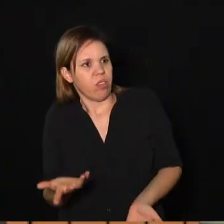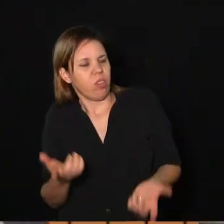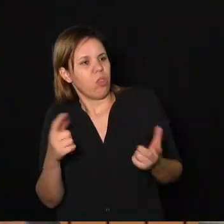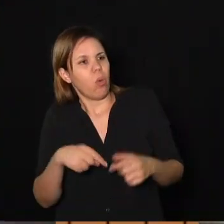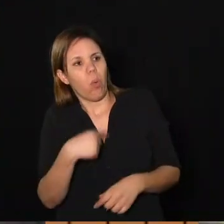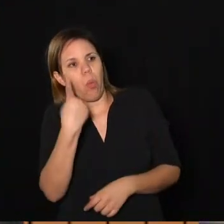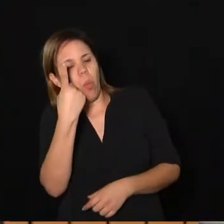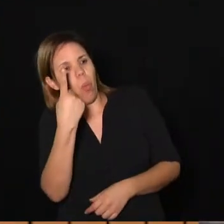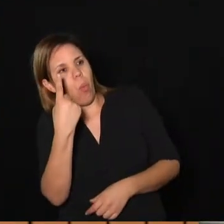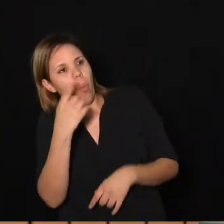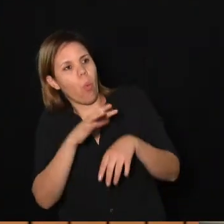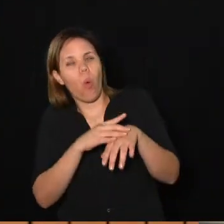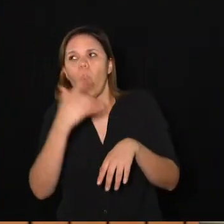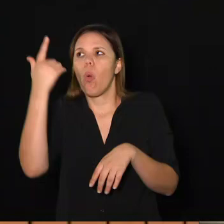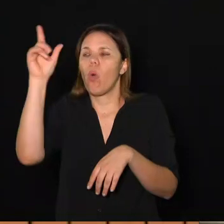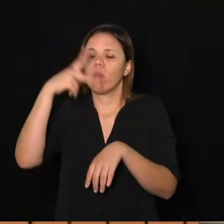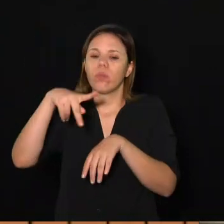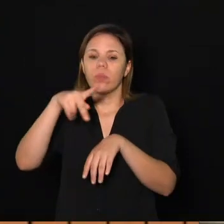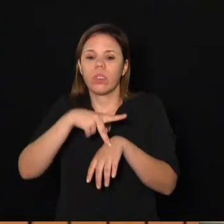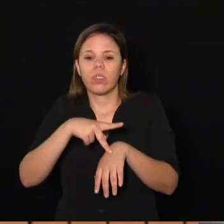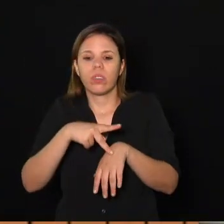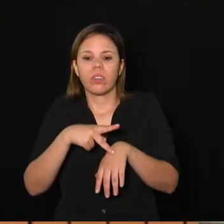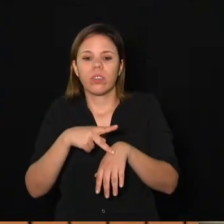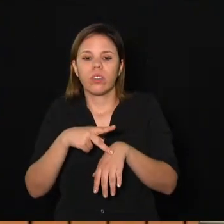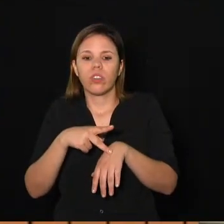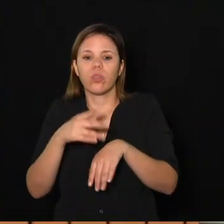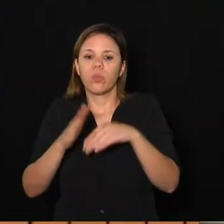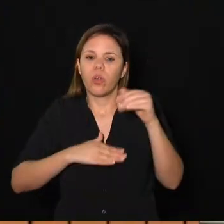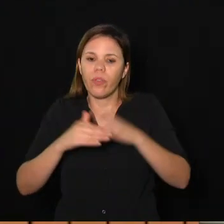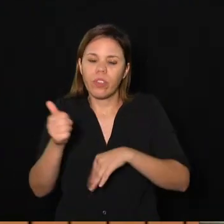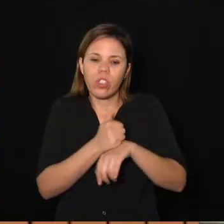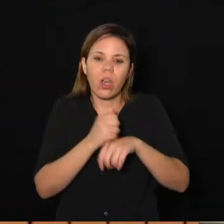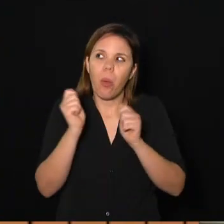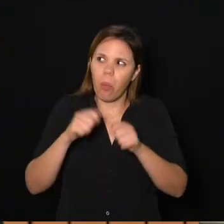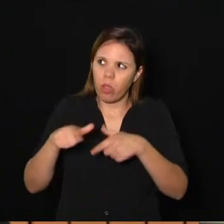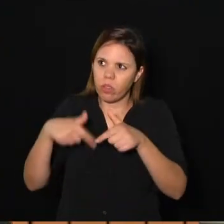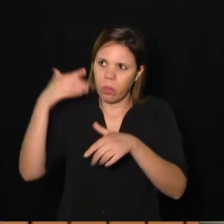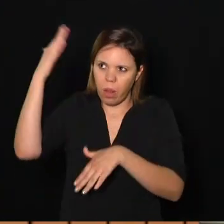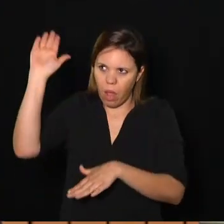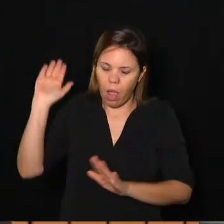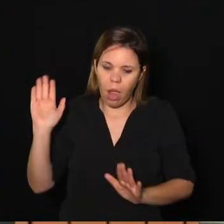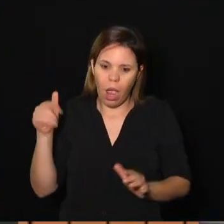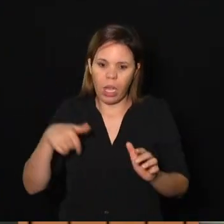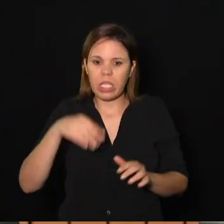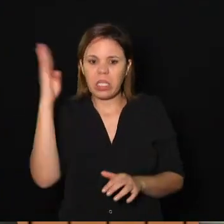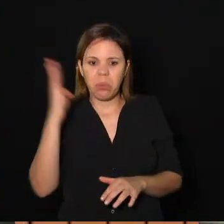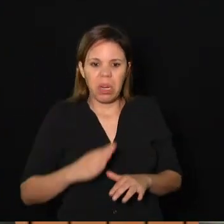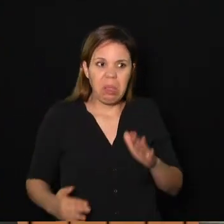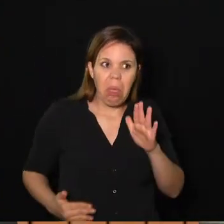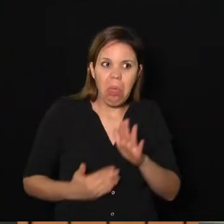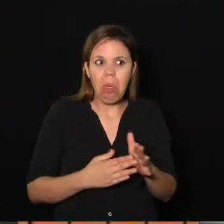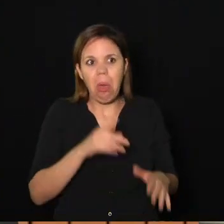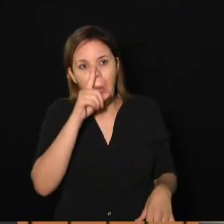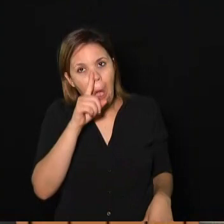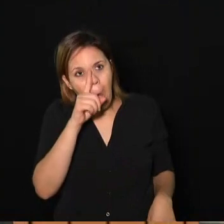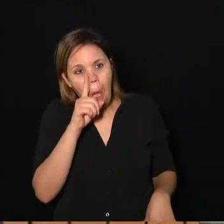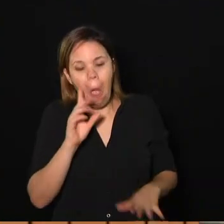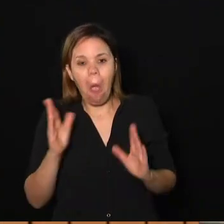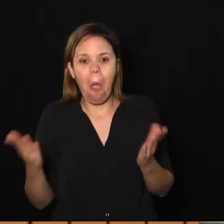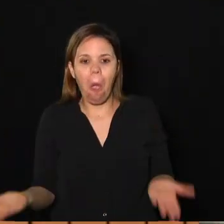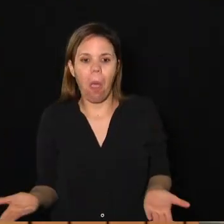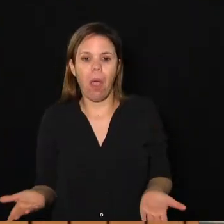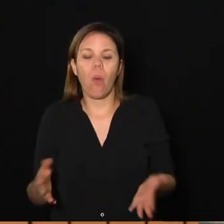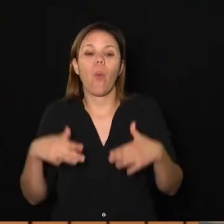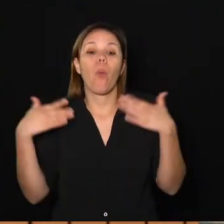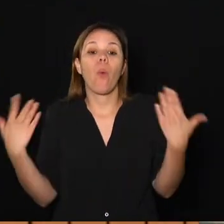aí nesses países o optometrista pode trabalhar então no Brasil vai ter perigo o perigo que